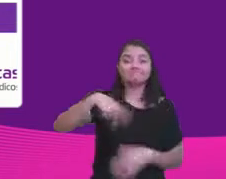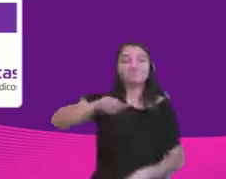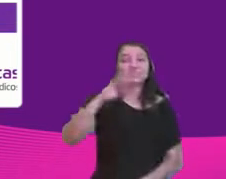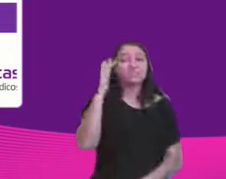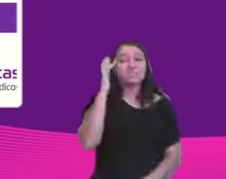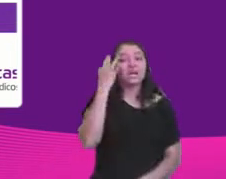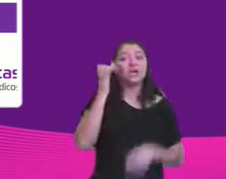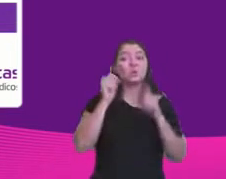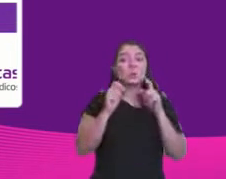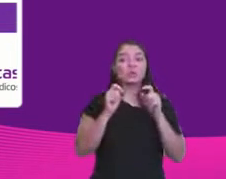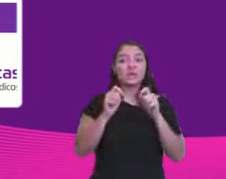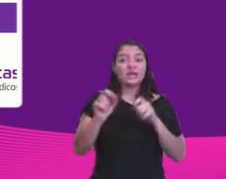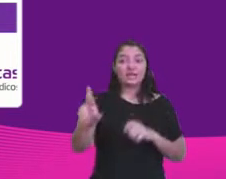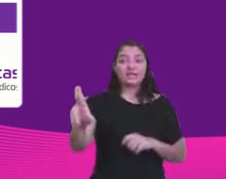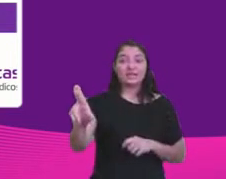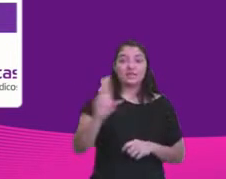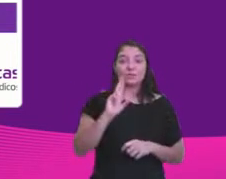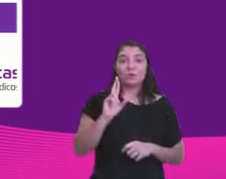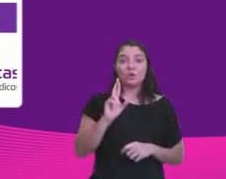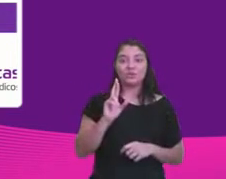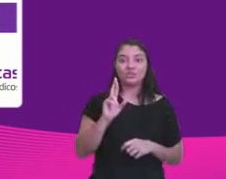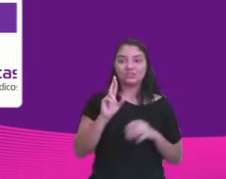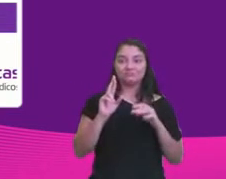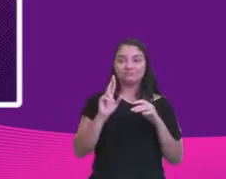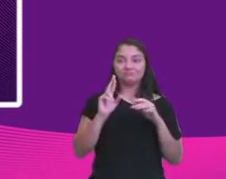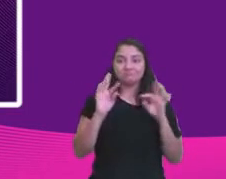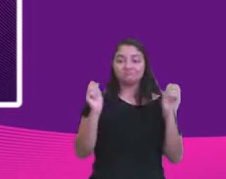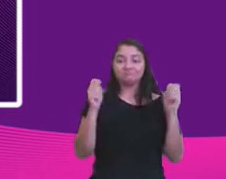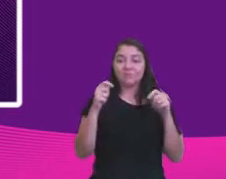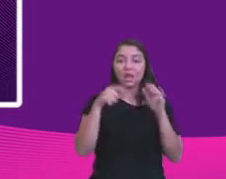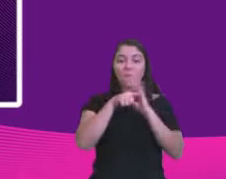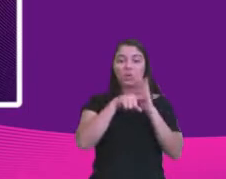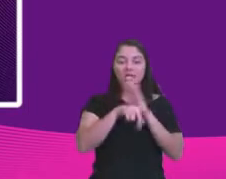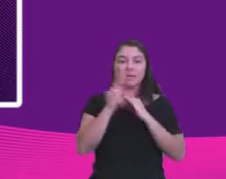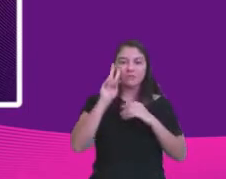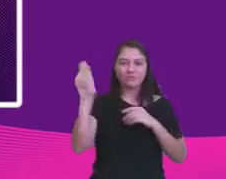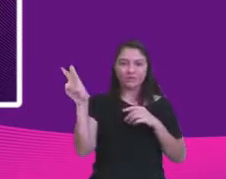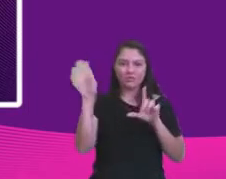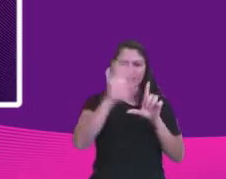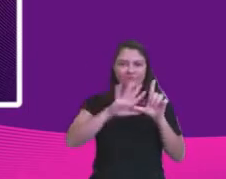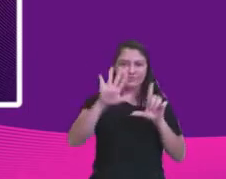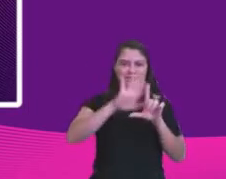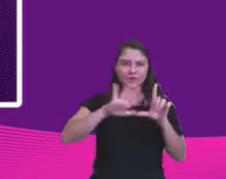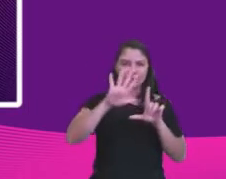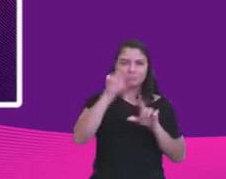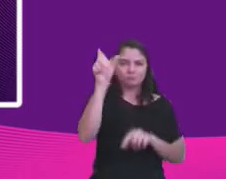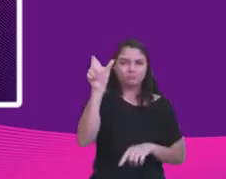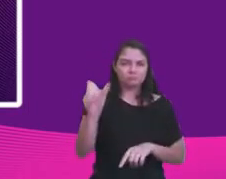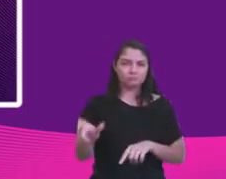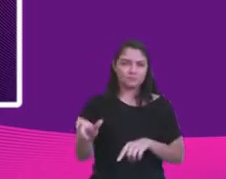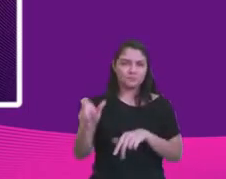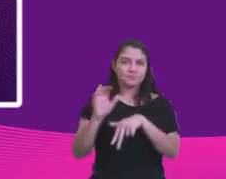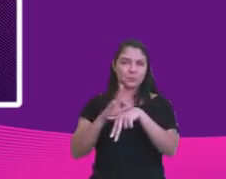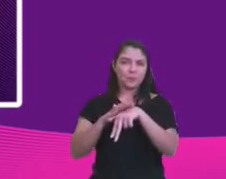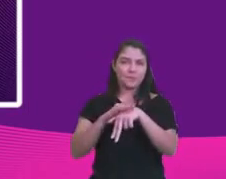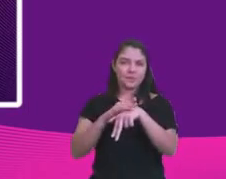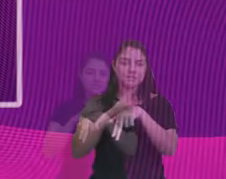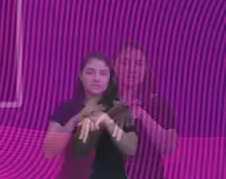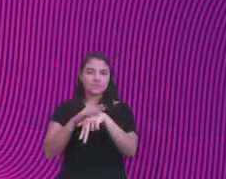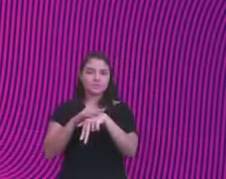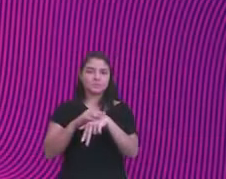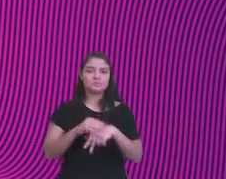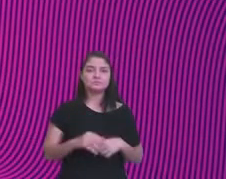resposta completa aí no exame dessa paciente, né? Desse paciente. E